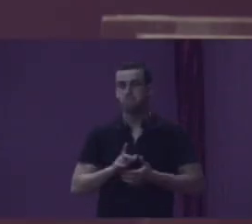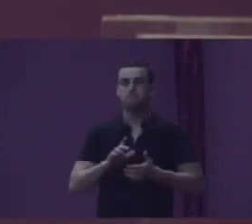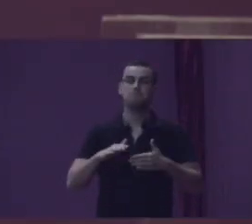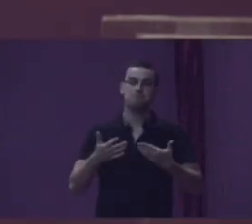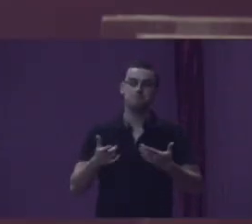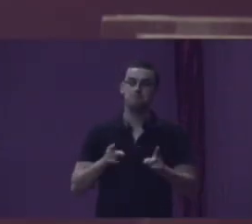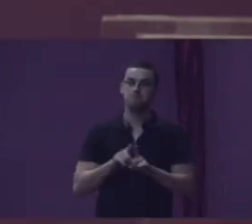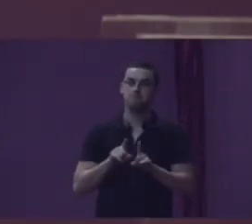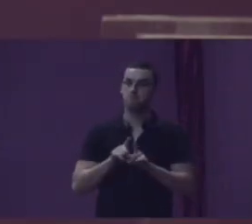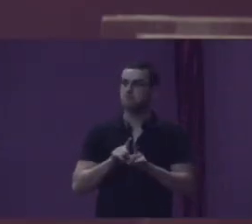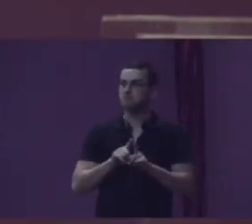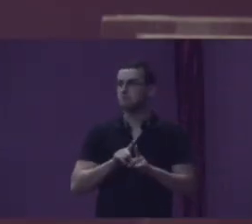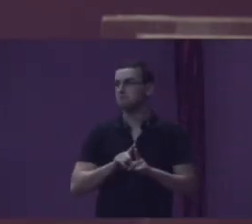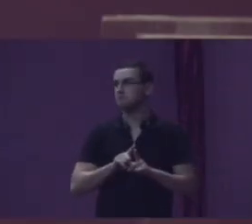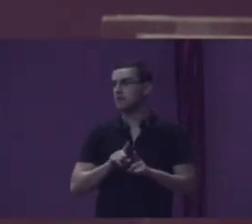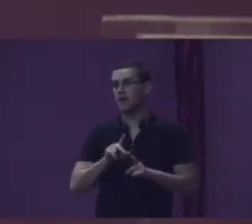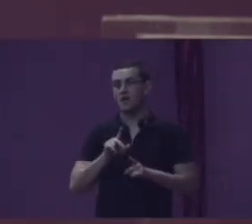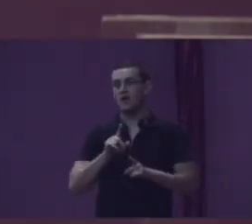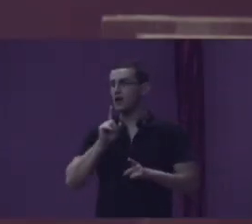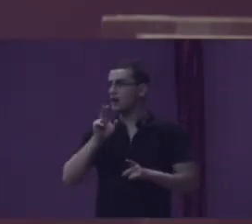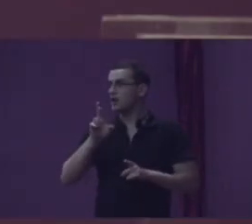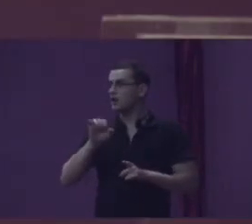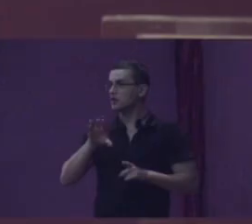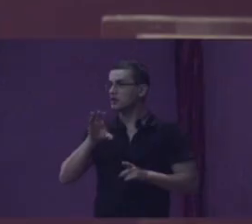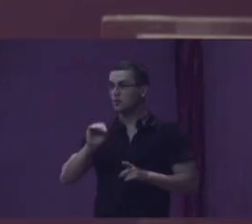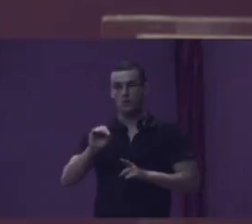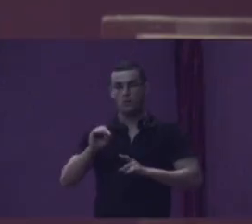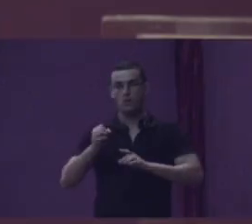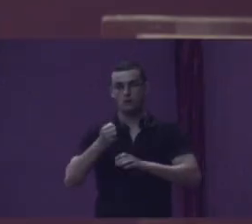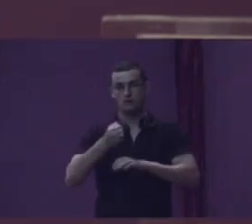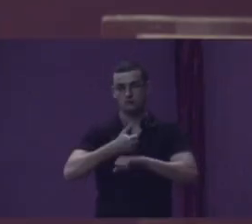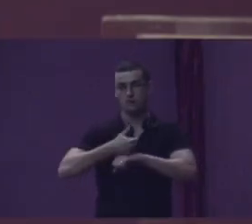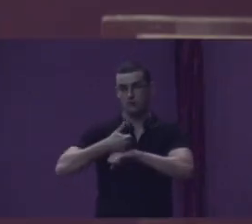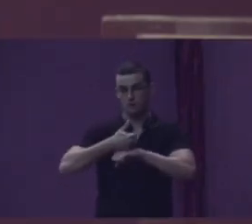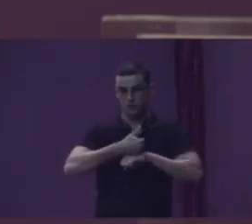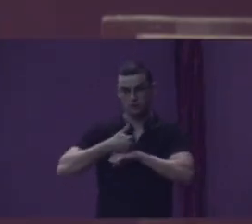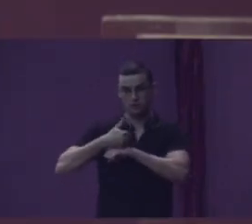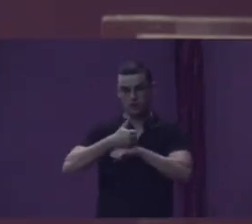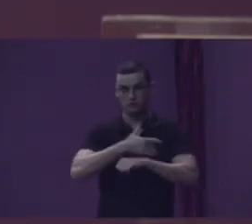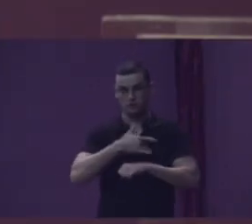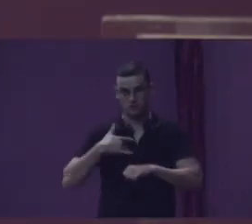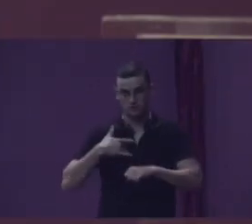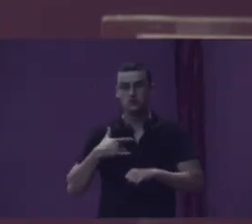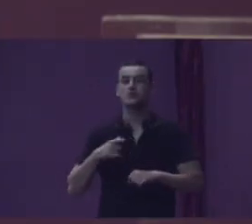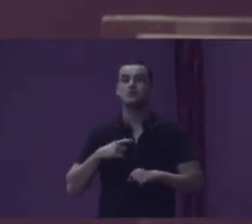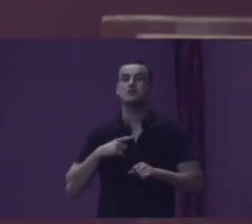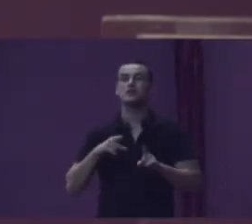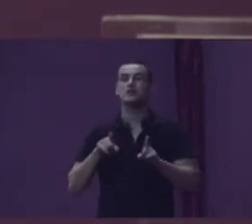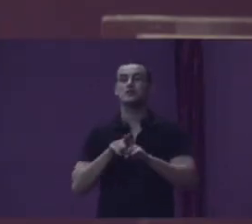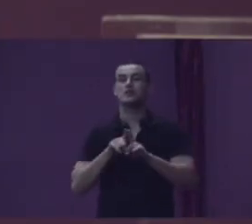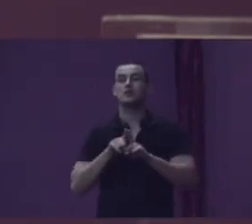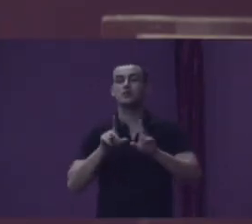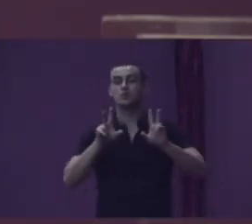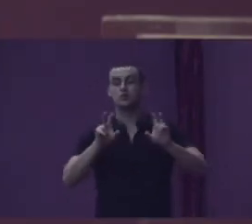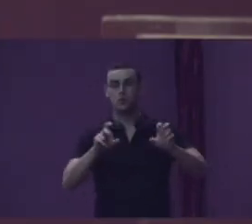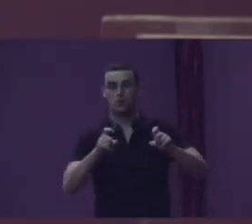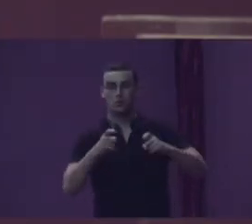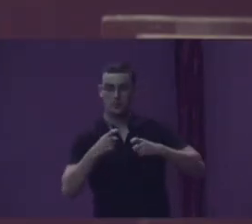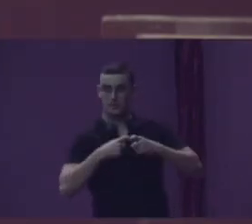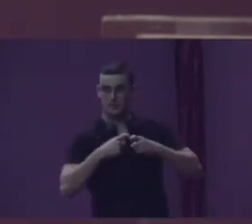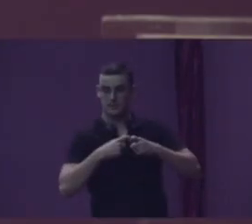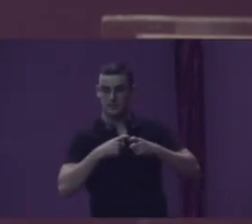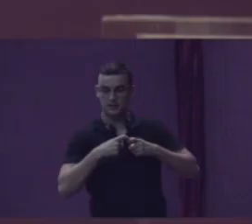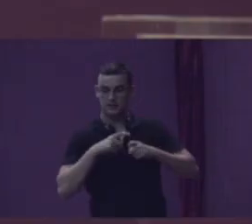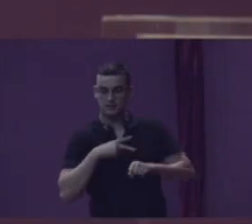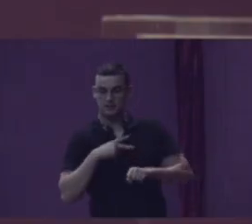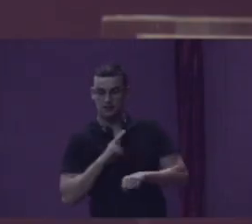Nos Estados Unidos se fala muito de medicina defensiva. Porque a